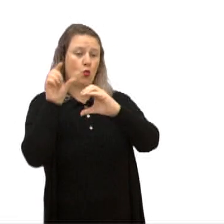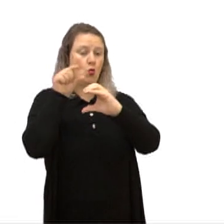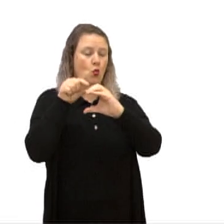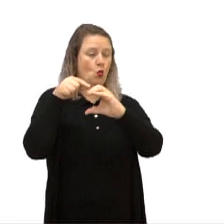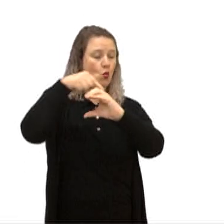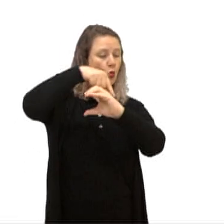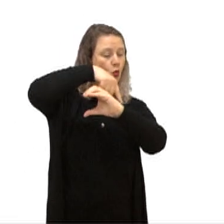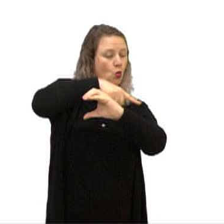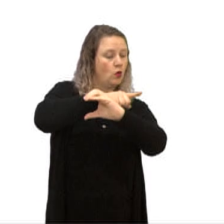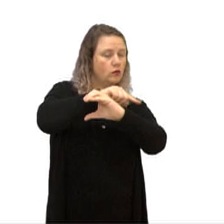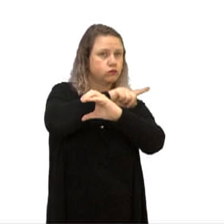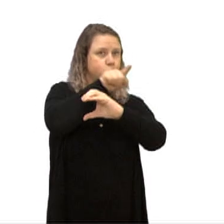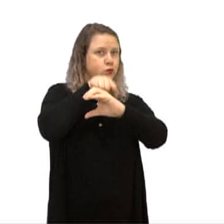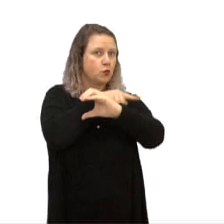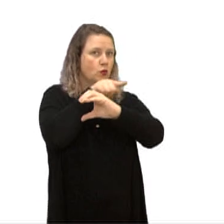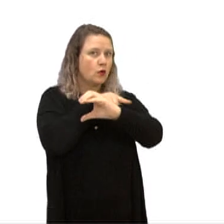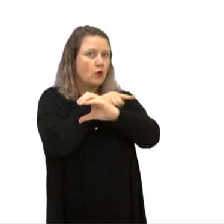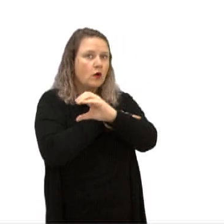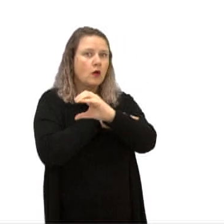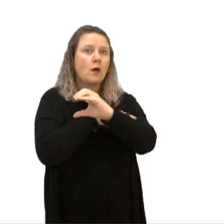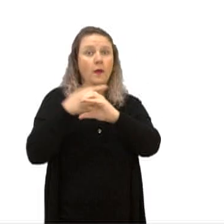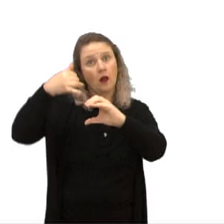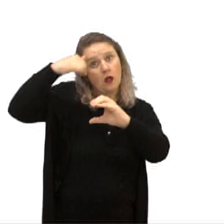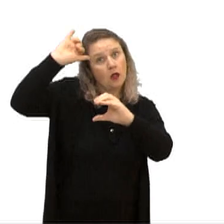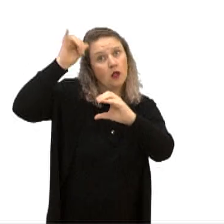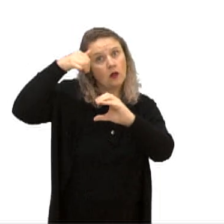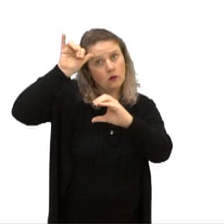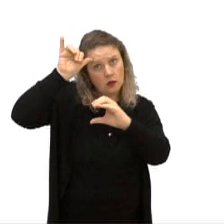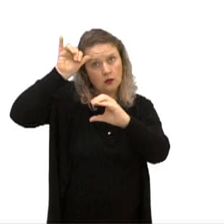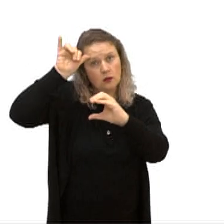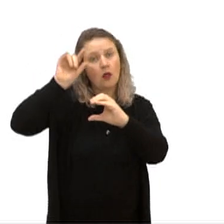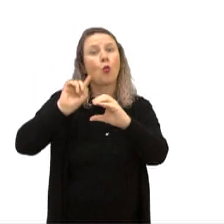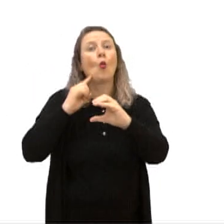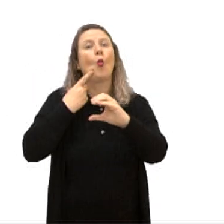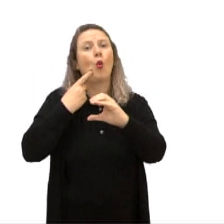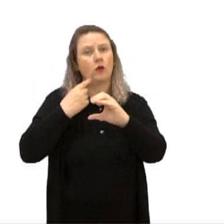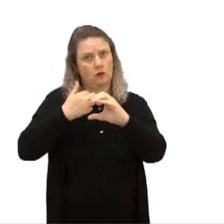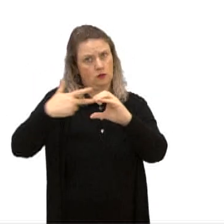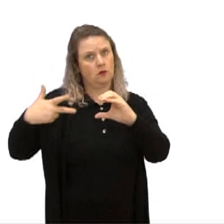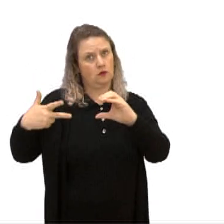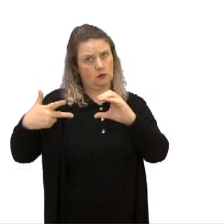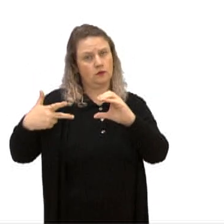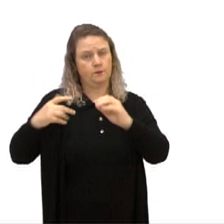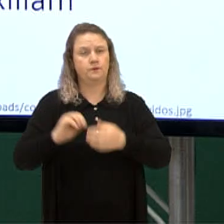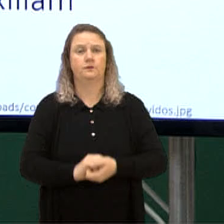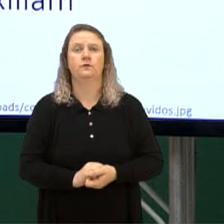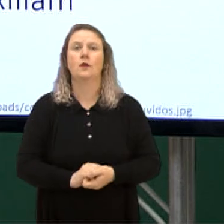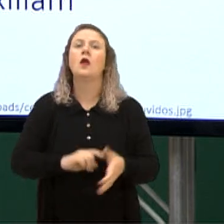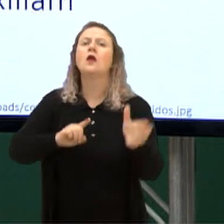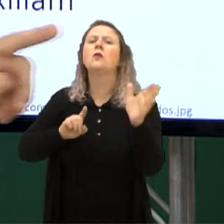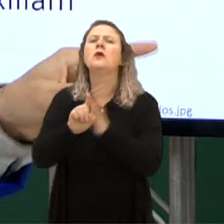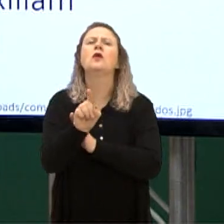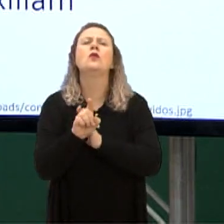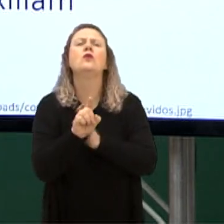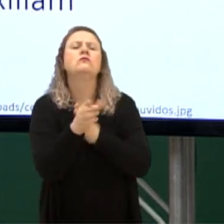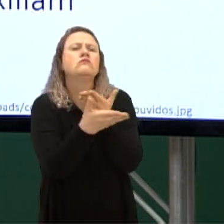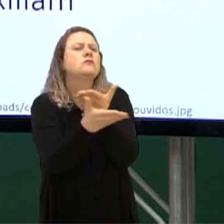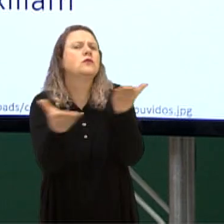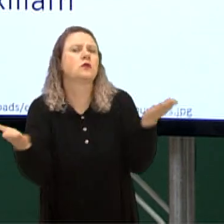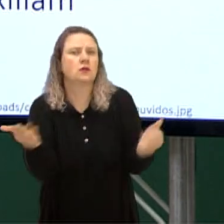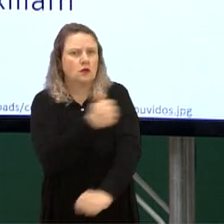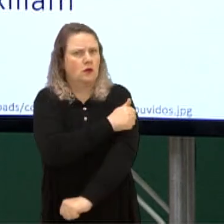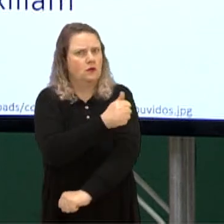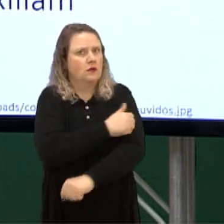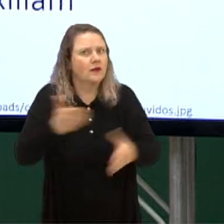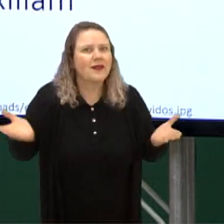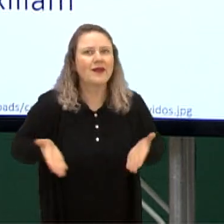orelha contra a entrada de partículas e micro-organismos. Pergunto para vocês aí do outro lado e pode pôr no chat. E vou perguntar para você,